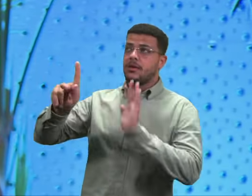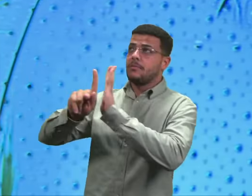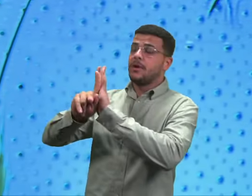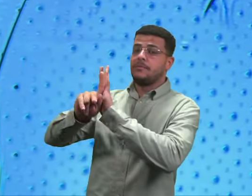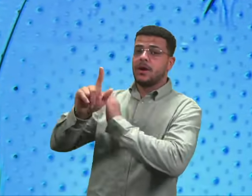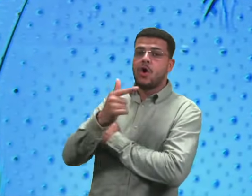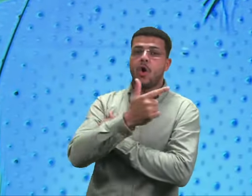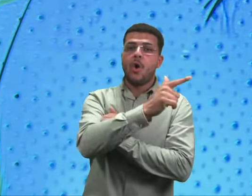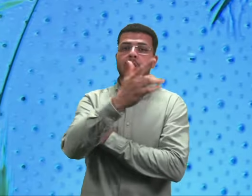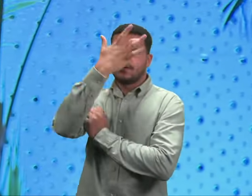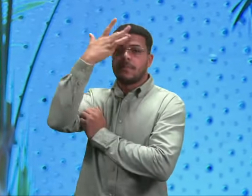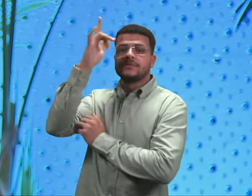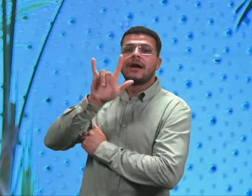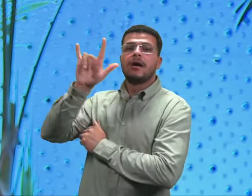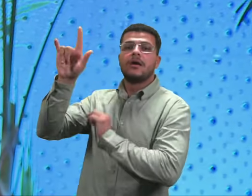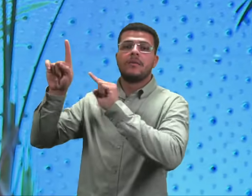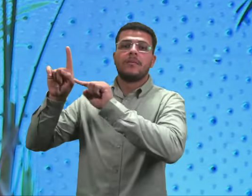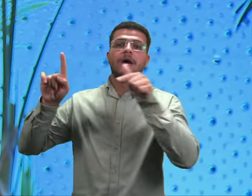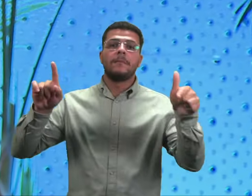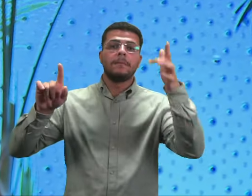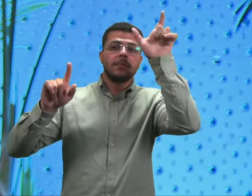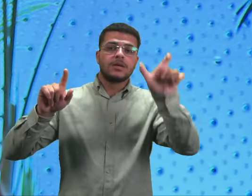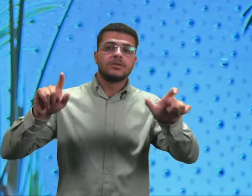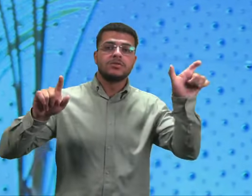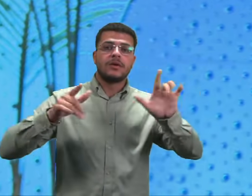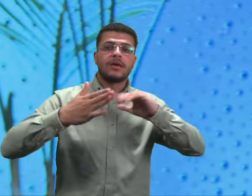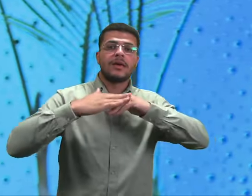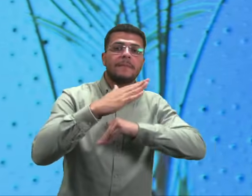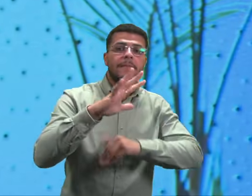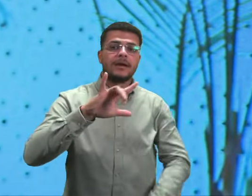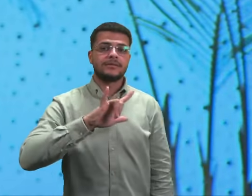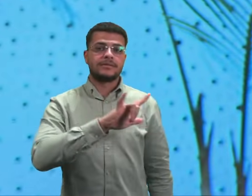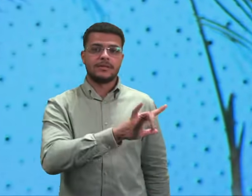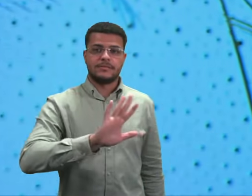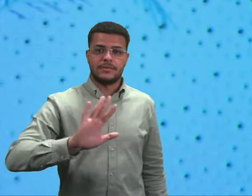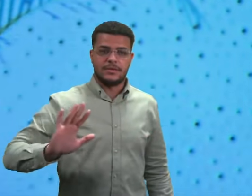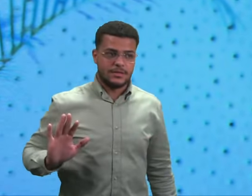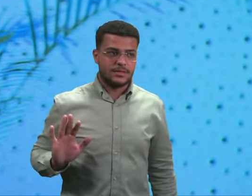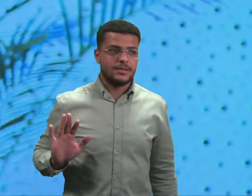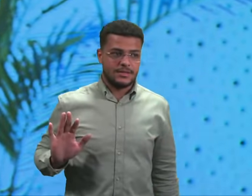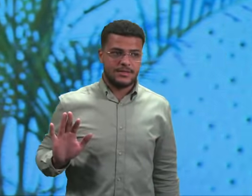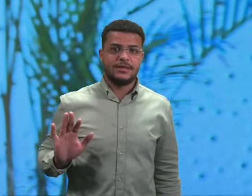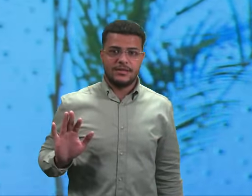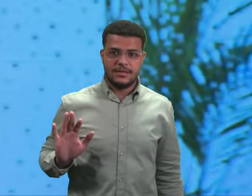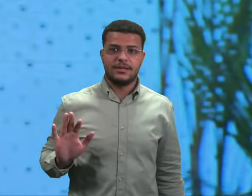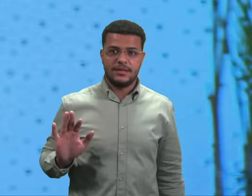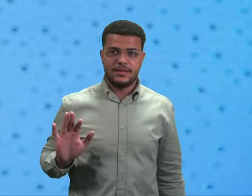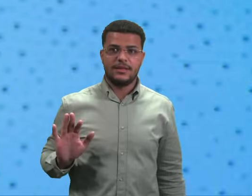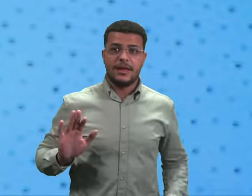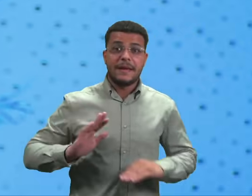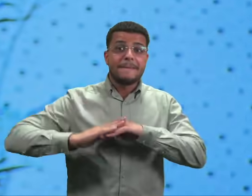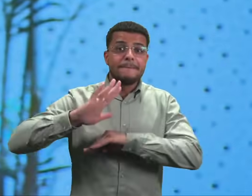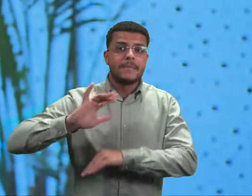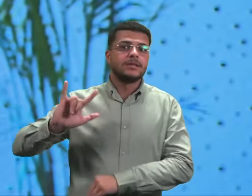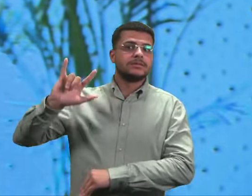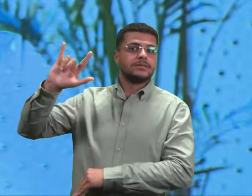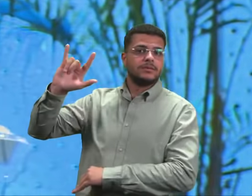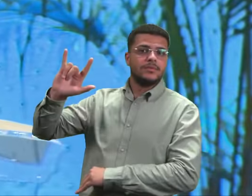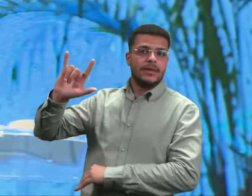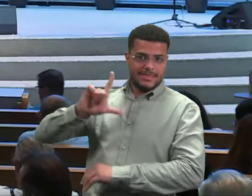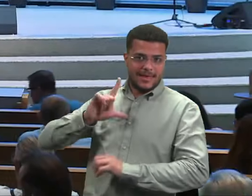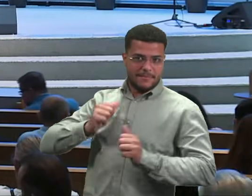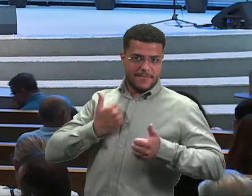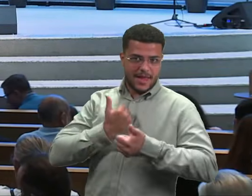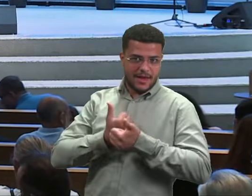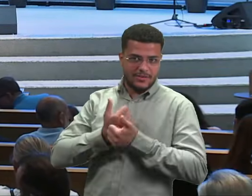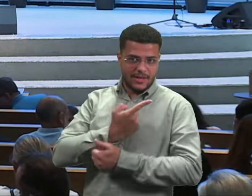Cristo. Quem é a pessoa que você mais ama? Se ela está do seu lado, diz para ela agora: você é a pessoa que eu mais amo. Ela está do teu